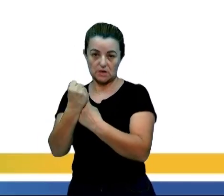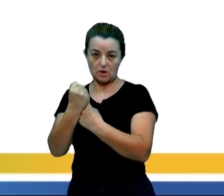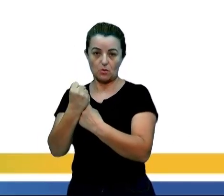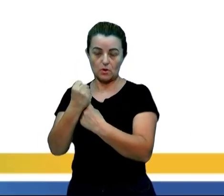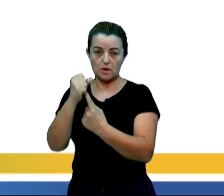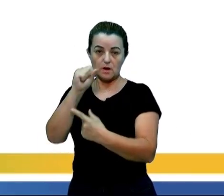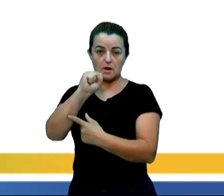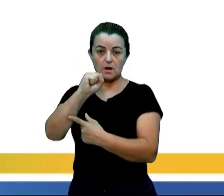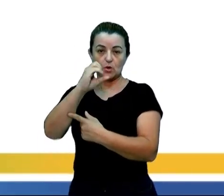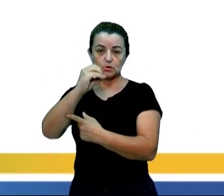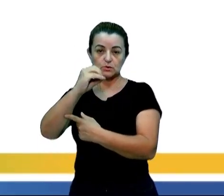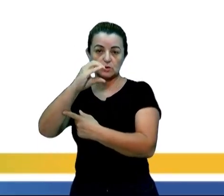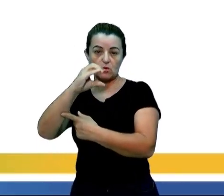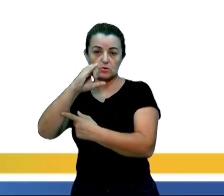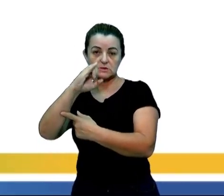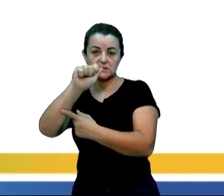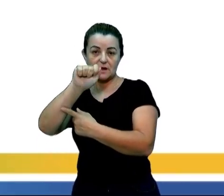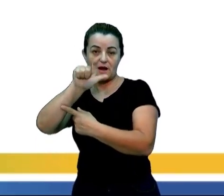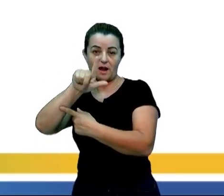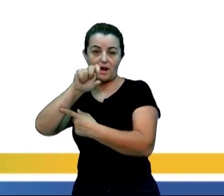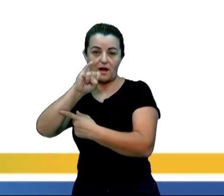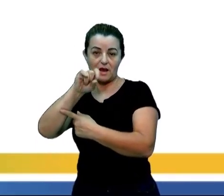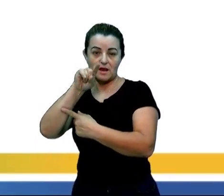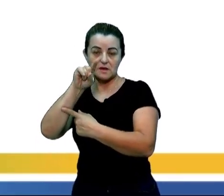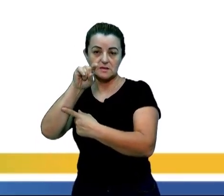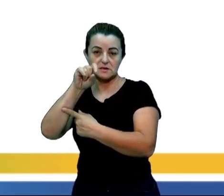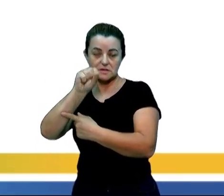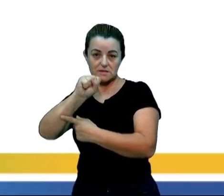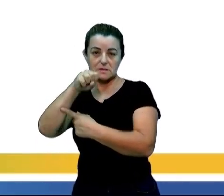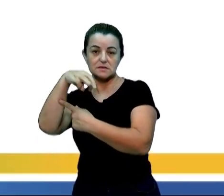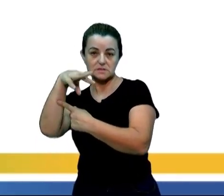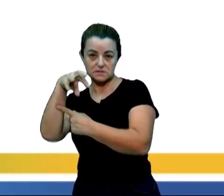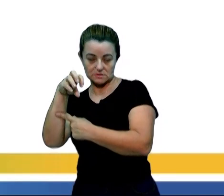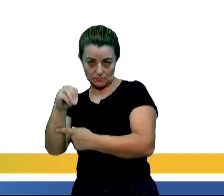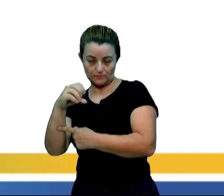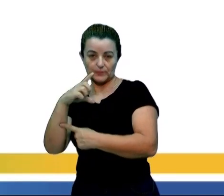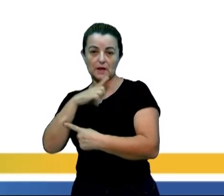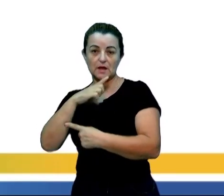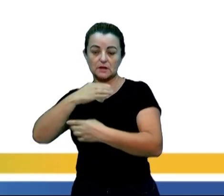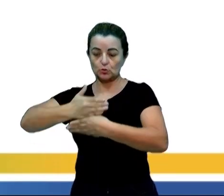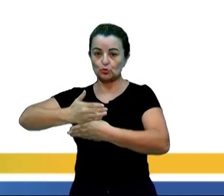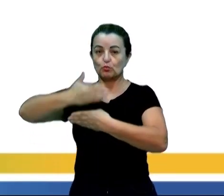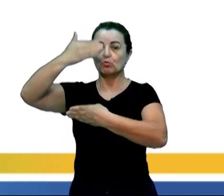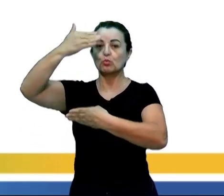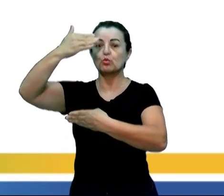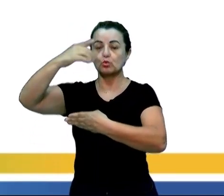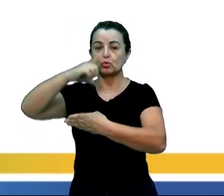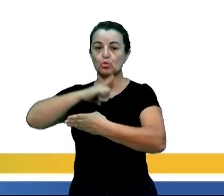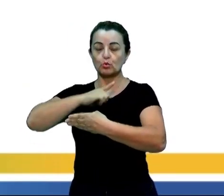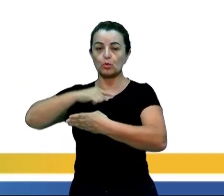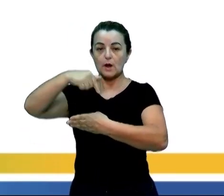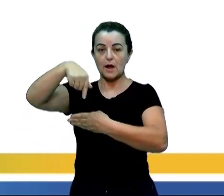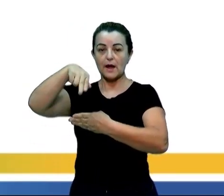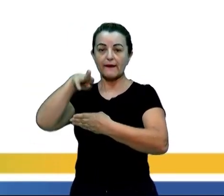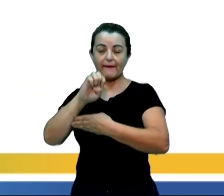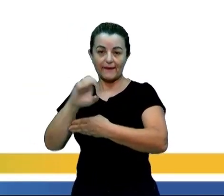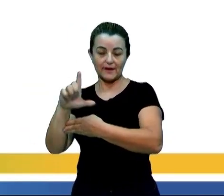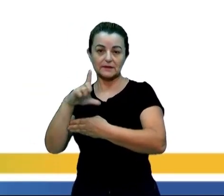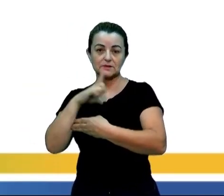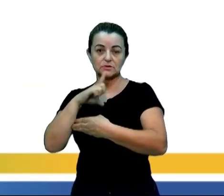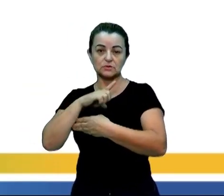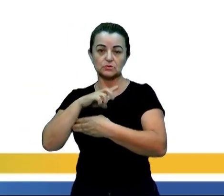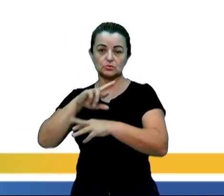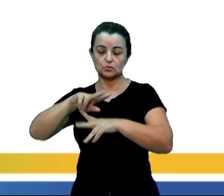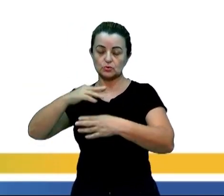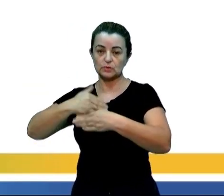momento, lá por volta dos anos 90, quando há a queda do Muro de Berlim, a queda da União Soviética, entre